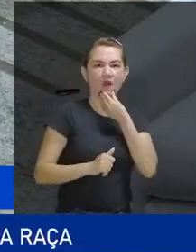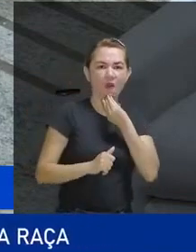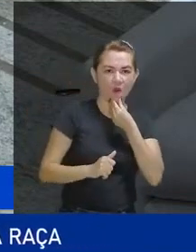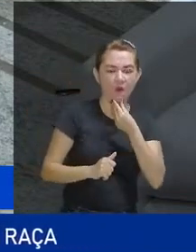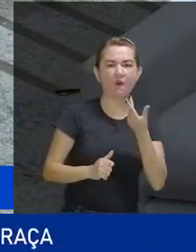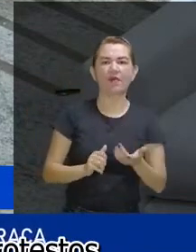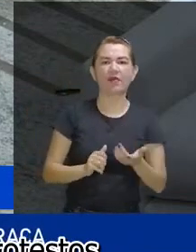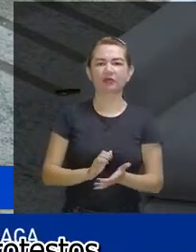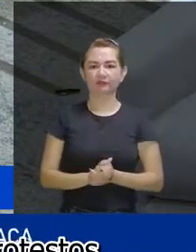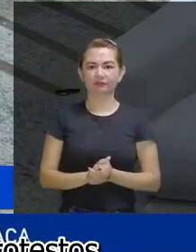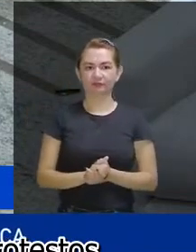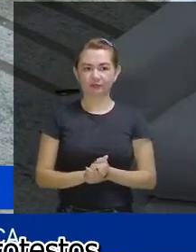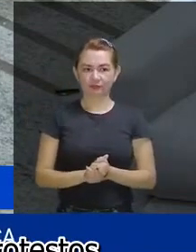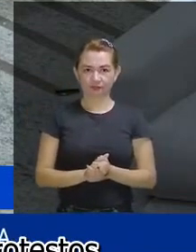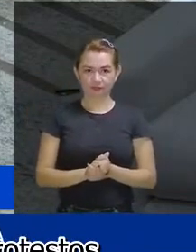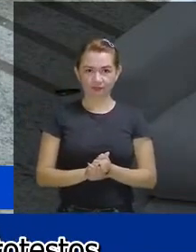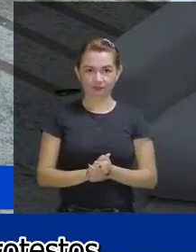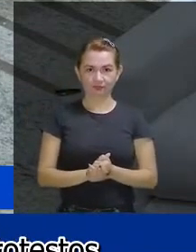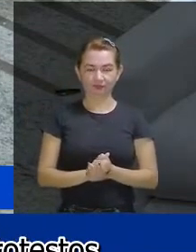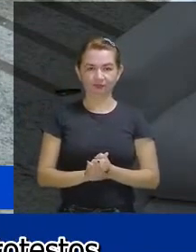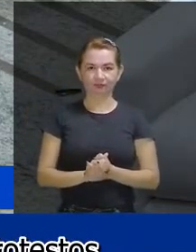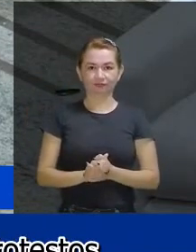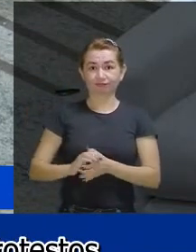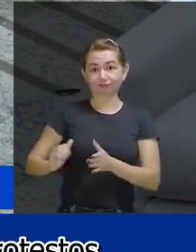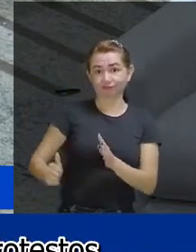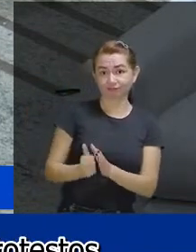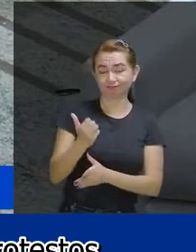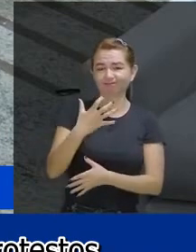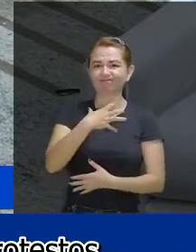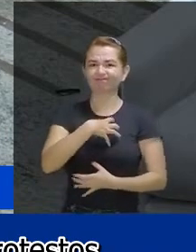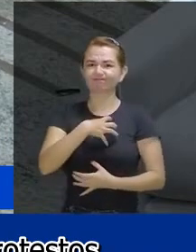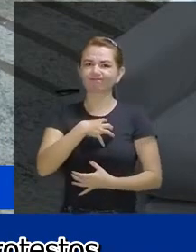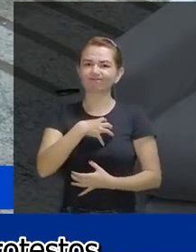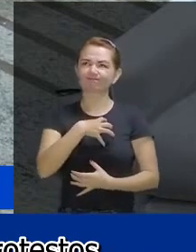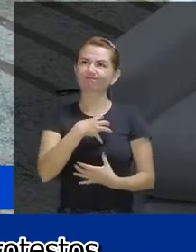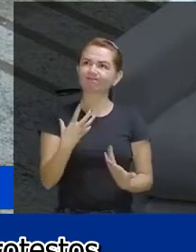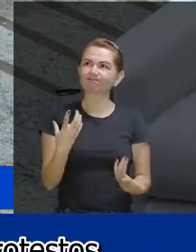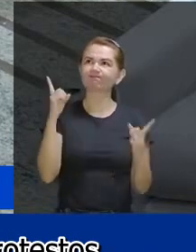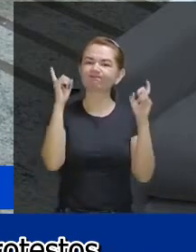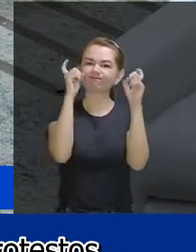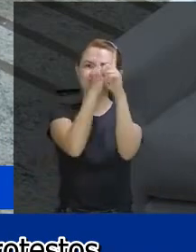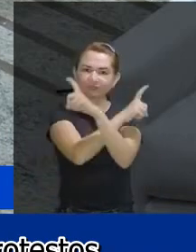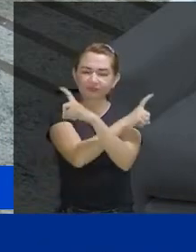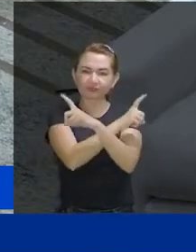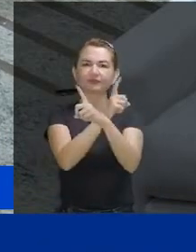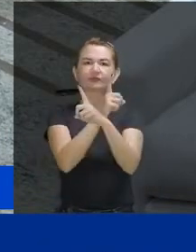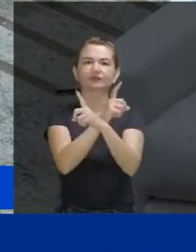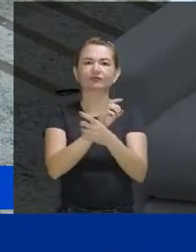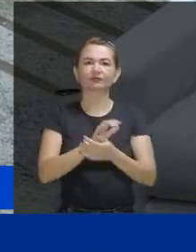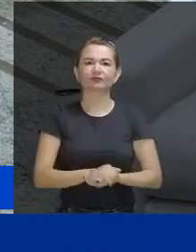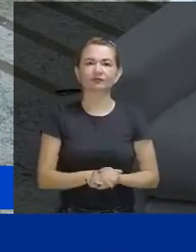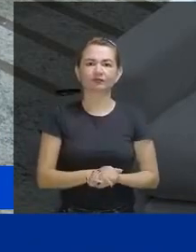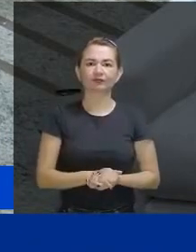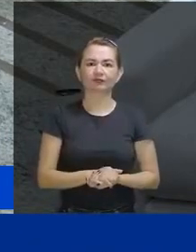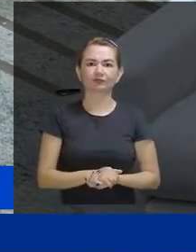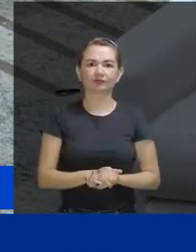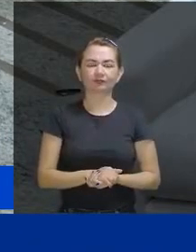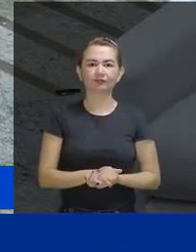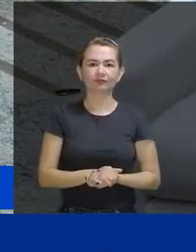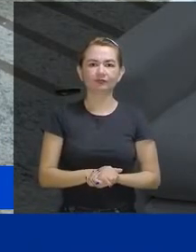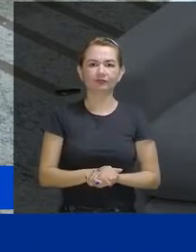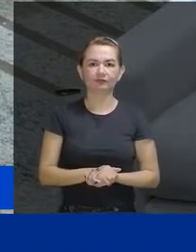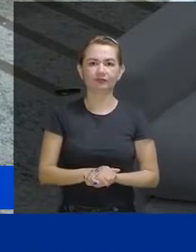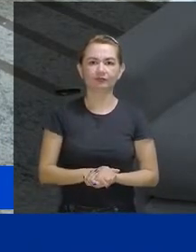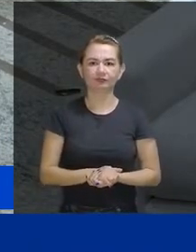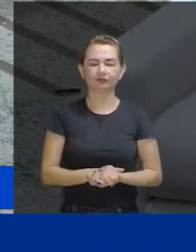sabe? E é a primeira vez que eu senti muito essa barra dos protestos. Paulo, com a palavra, o